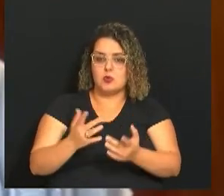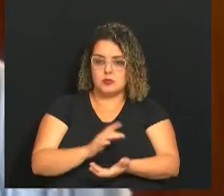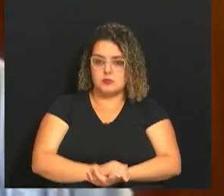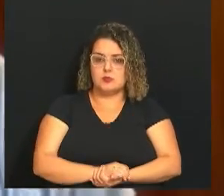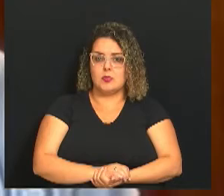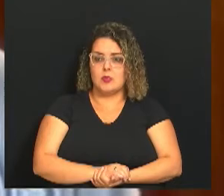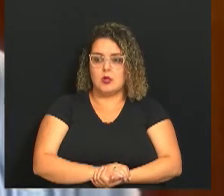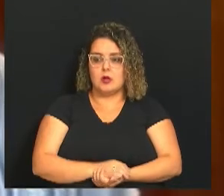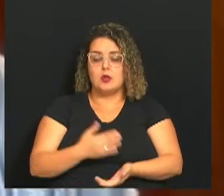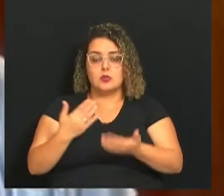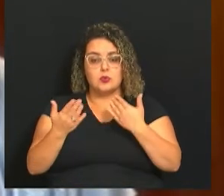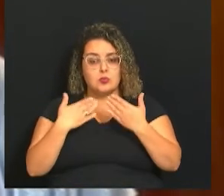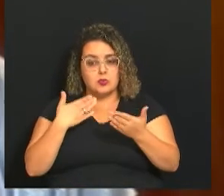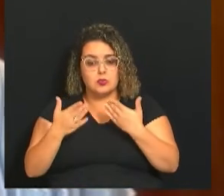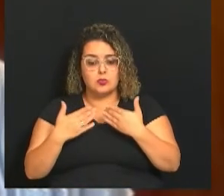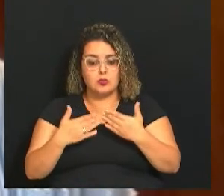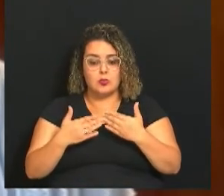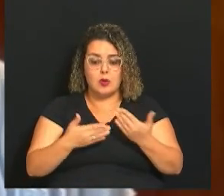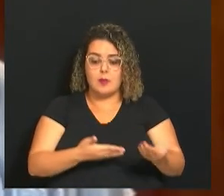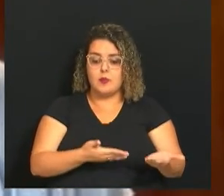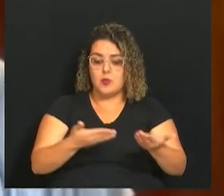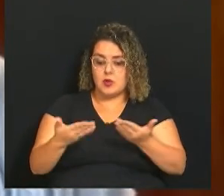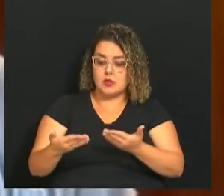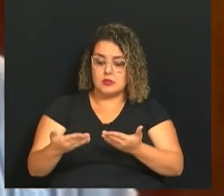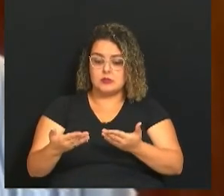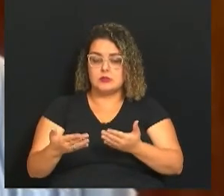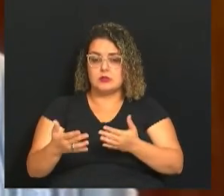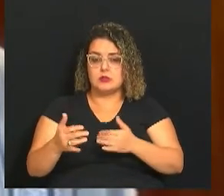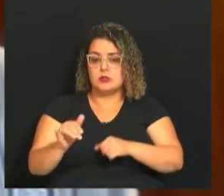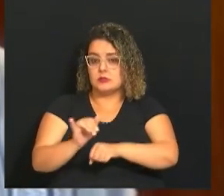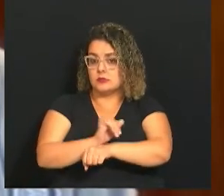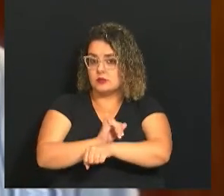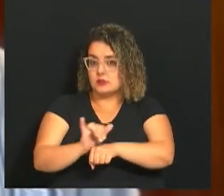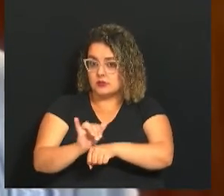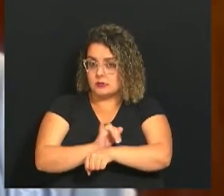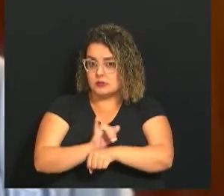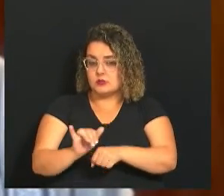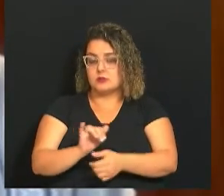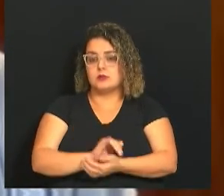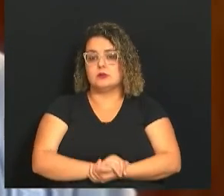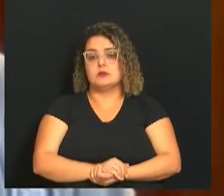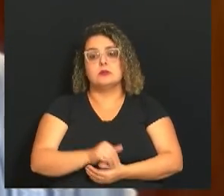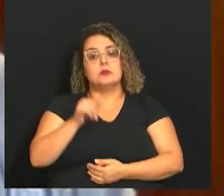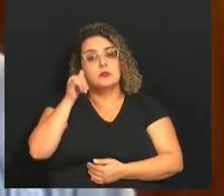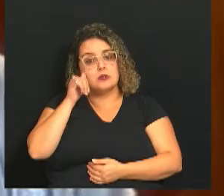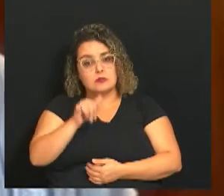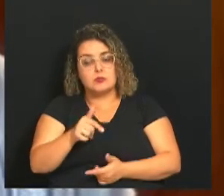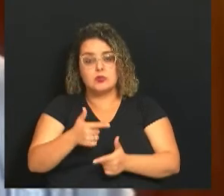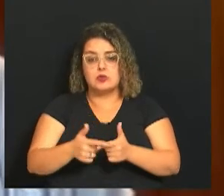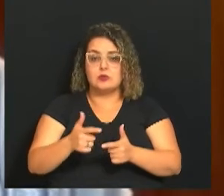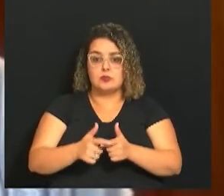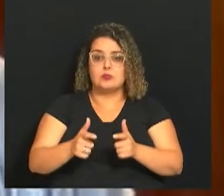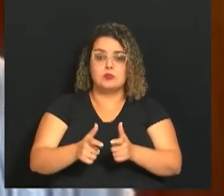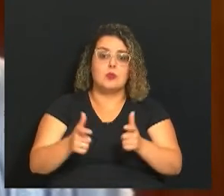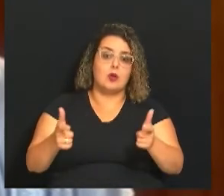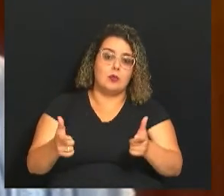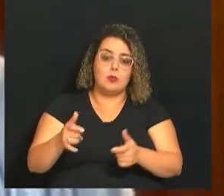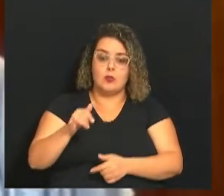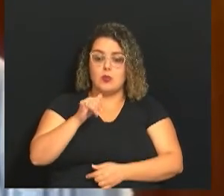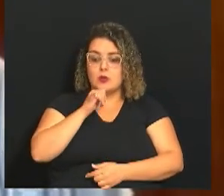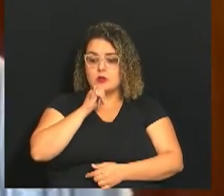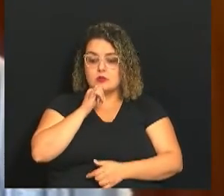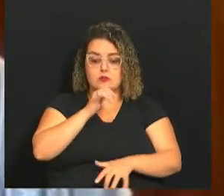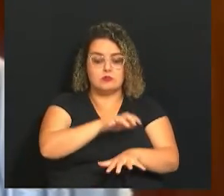conversa, já apresentar algumas ferramentas para que evite um problema maior, como, por exemplo, um afastamento,